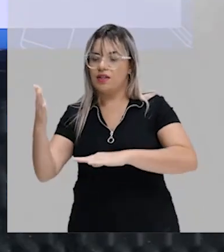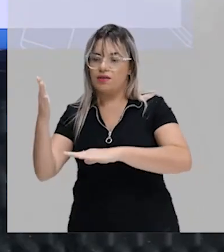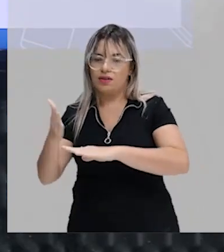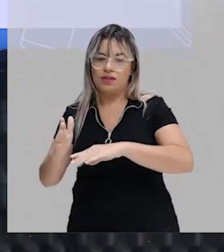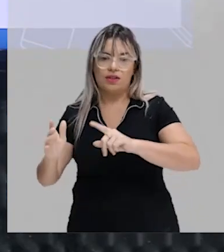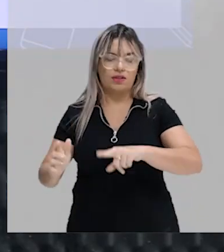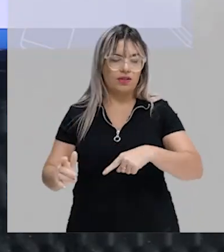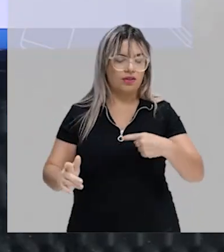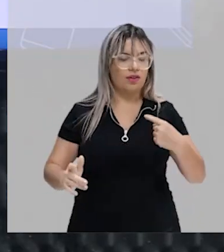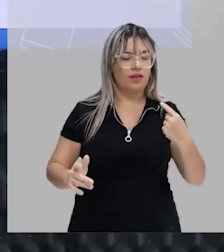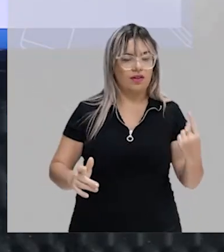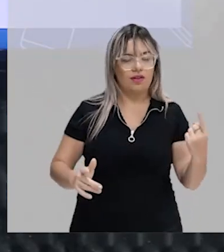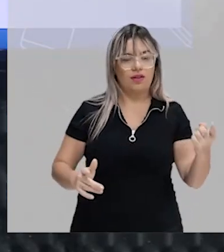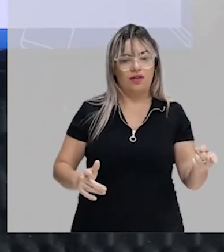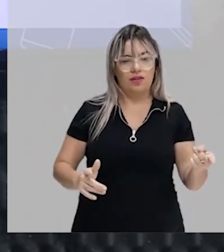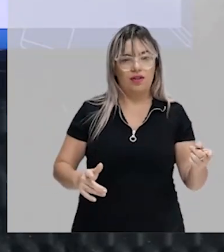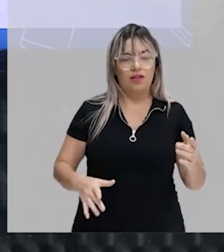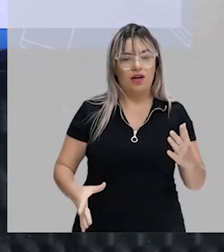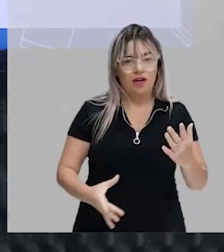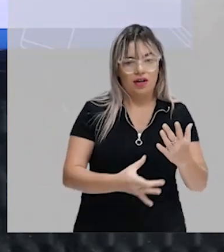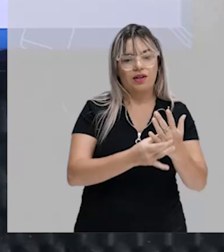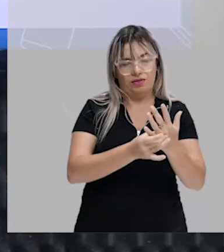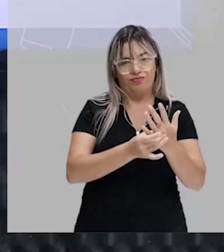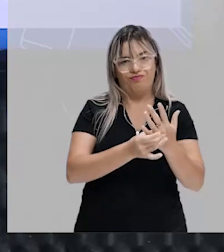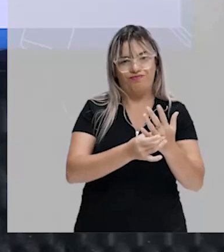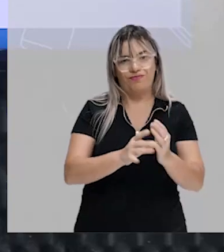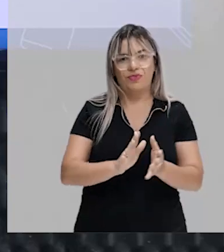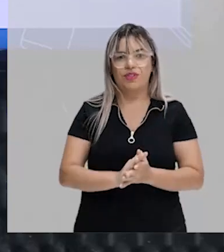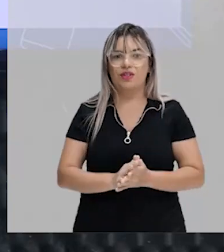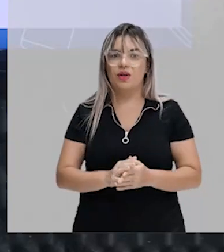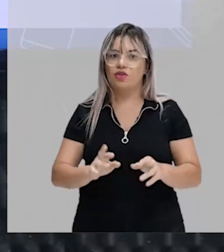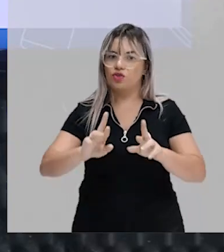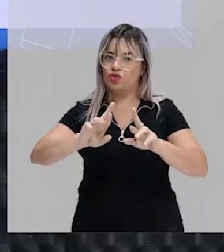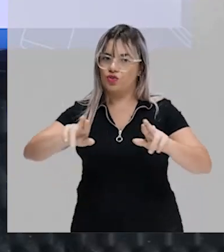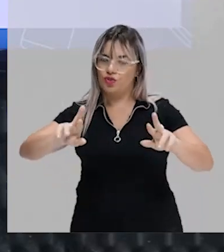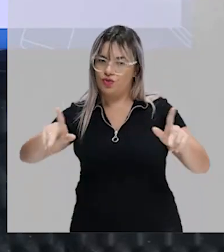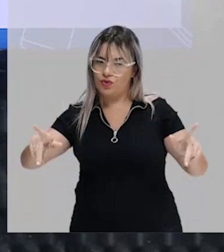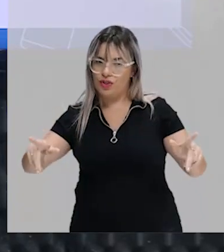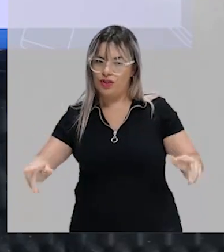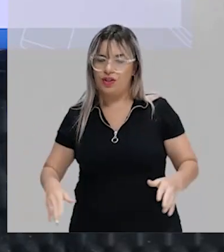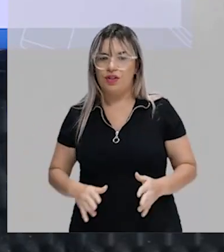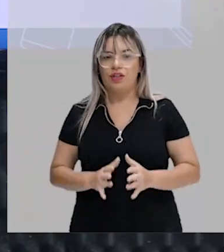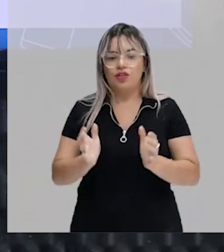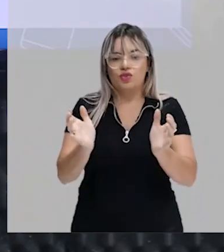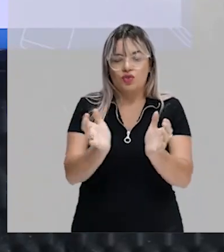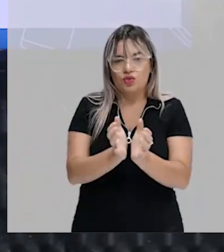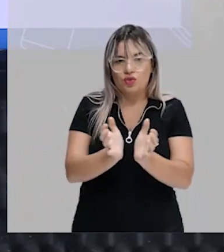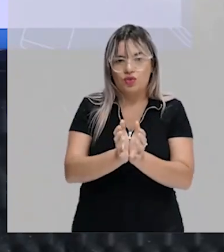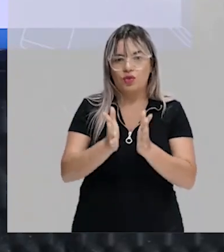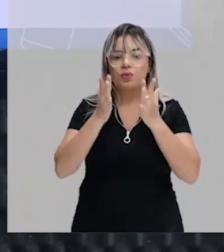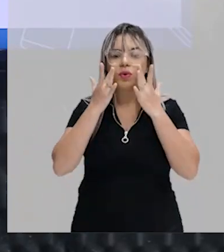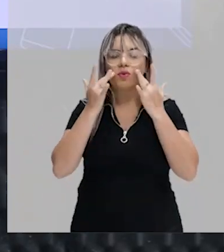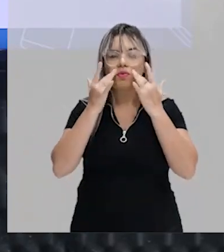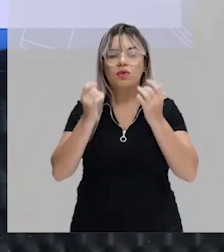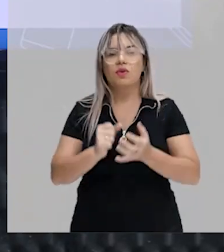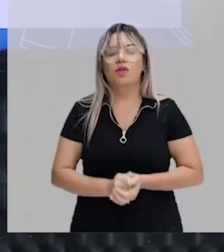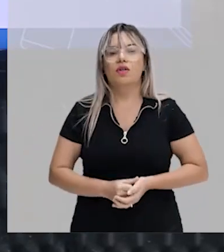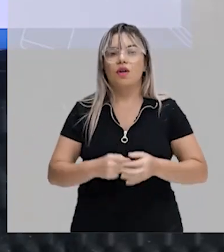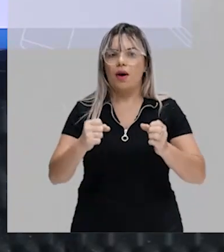Então, os estilos pessoais vão designar o modo particular utilizado por cada escritor. Você pode ver isso na